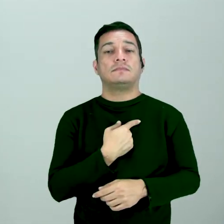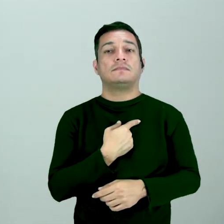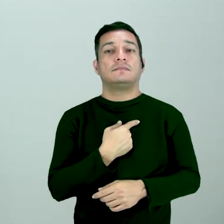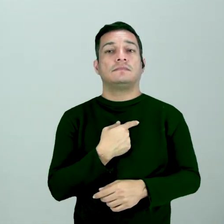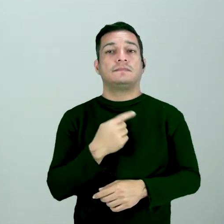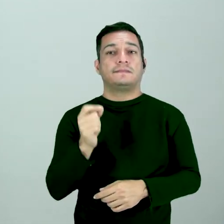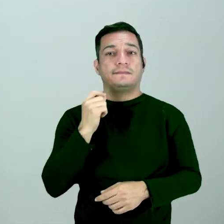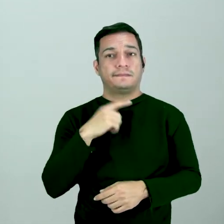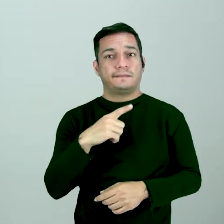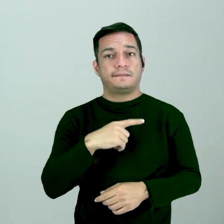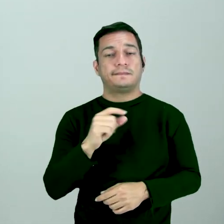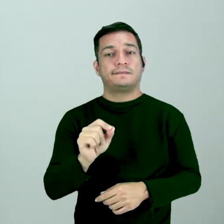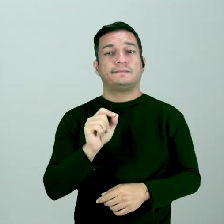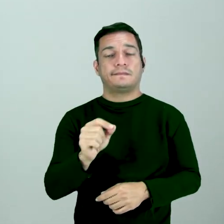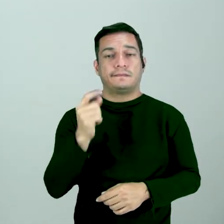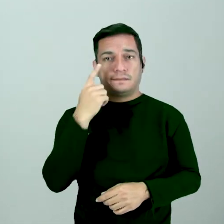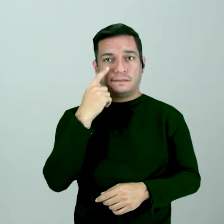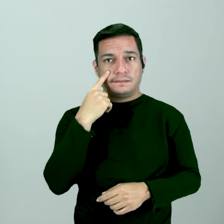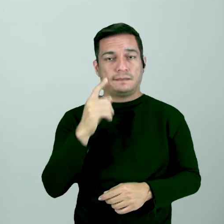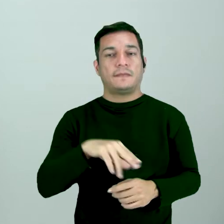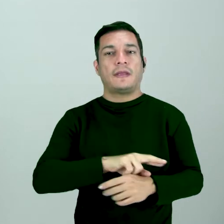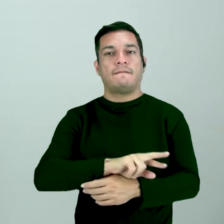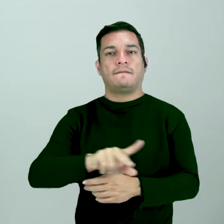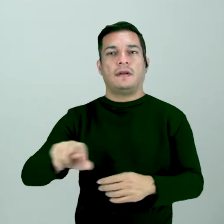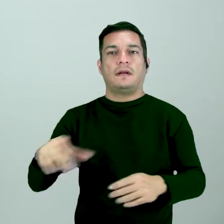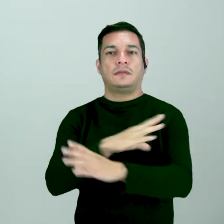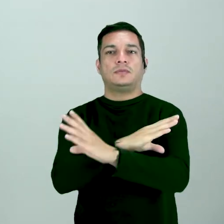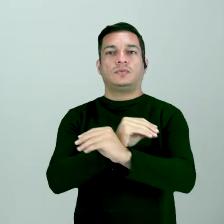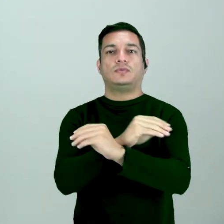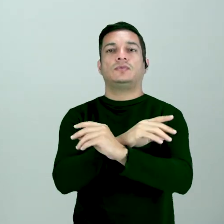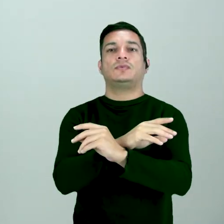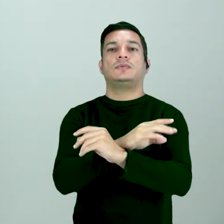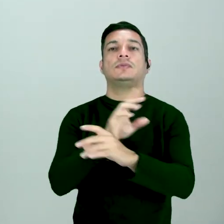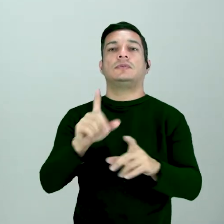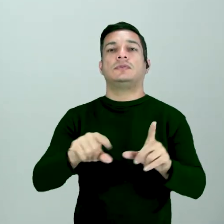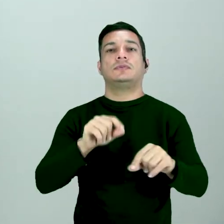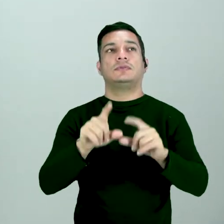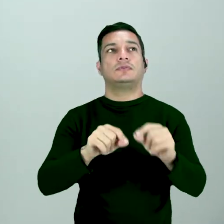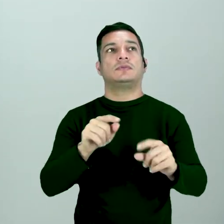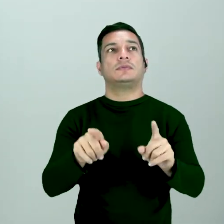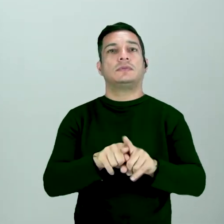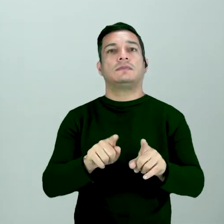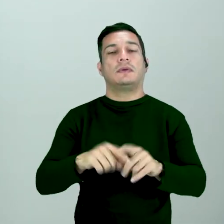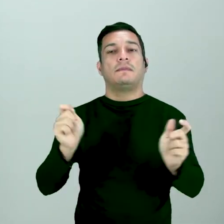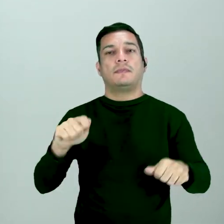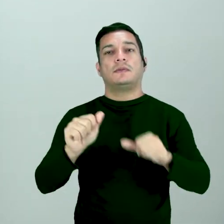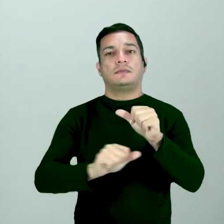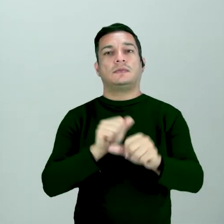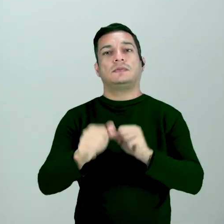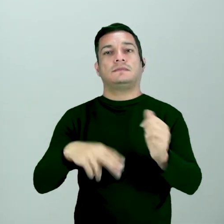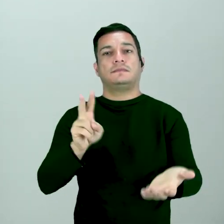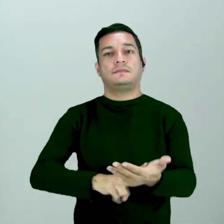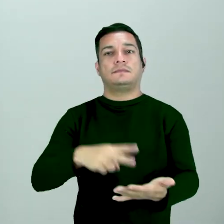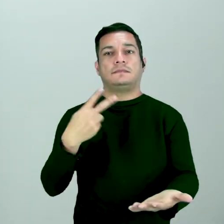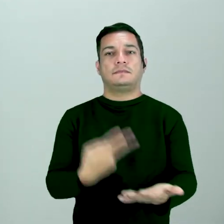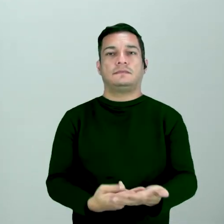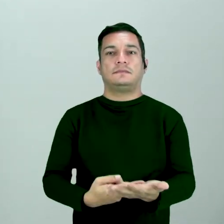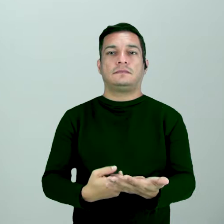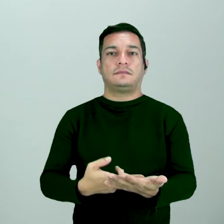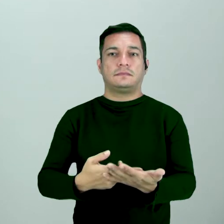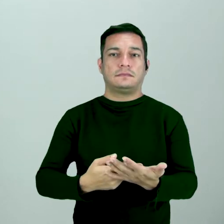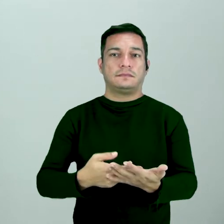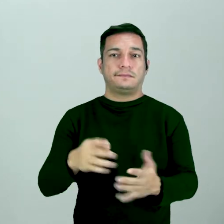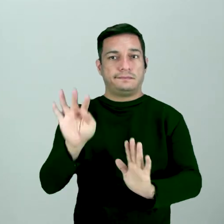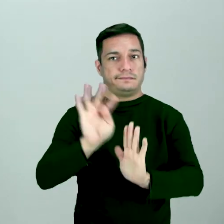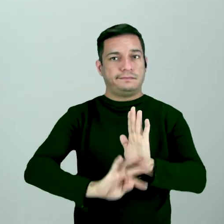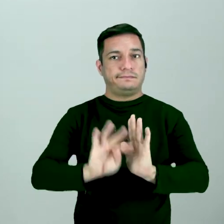à existência de várias conjunções e a escolha delas pode modificar a interpretação do